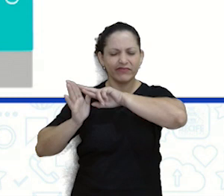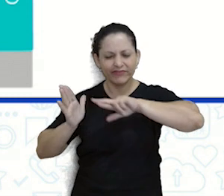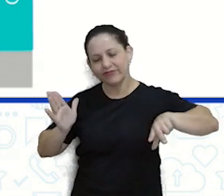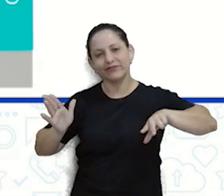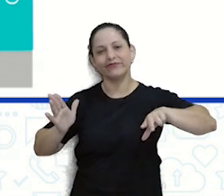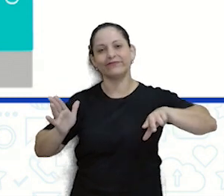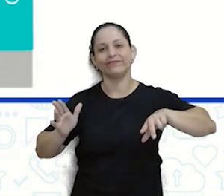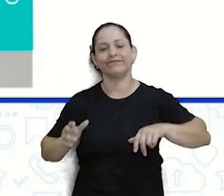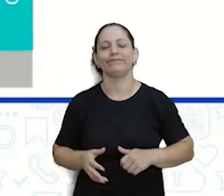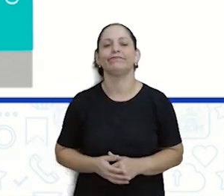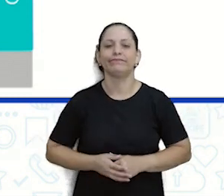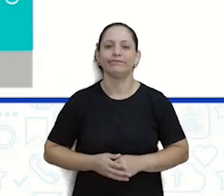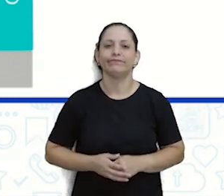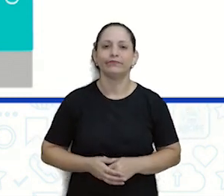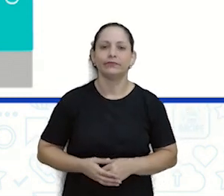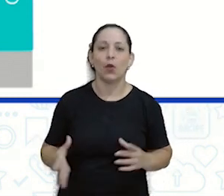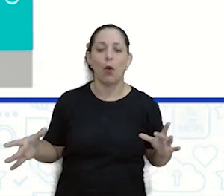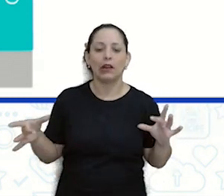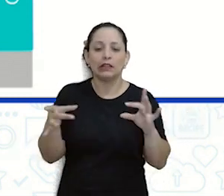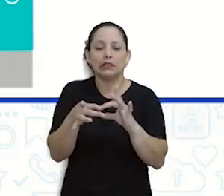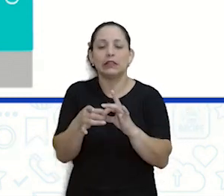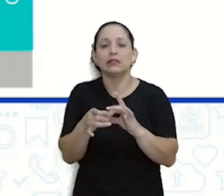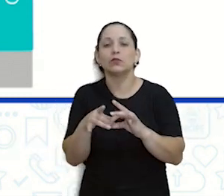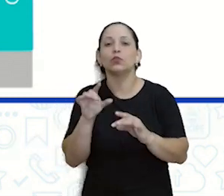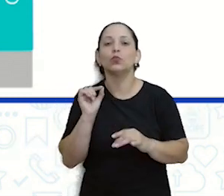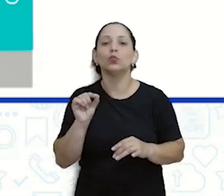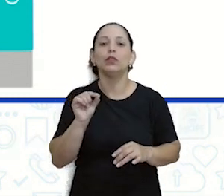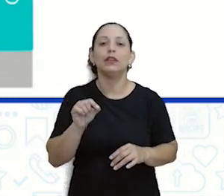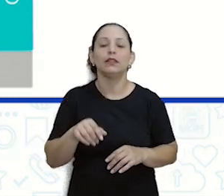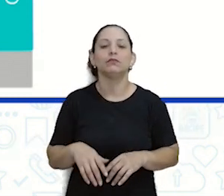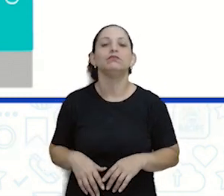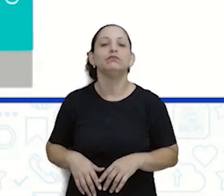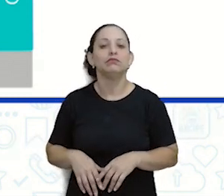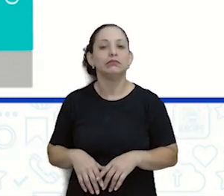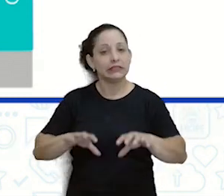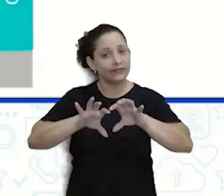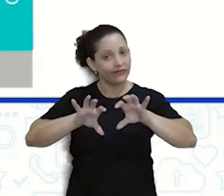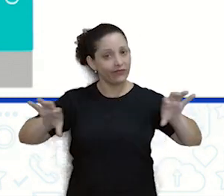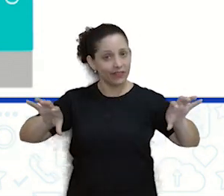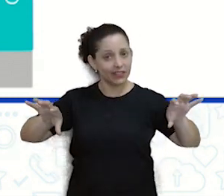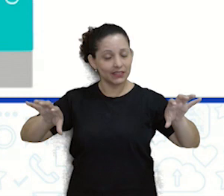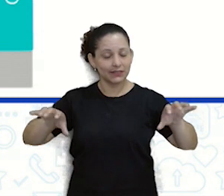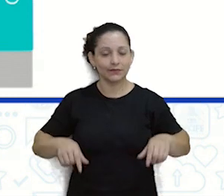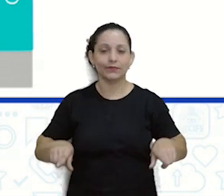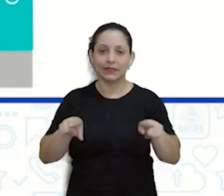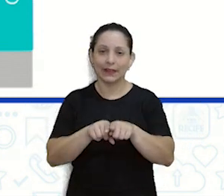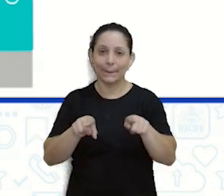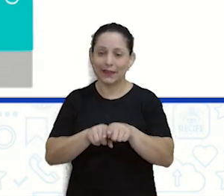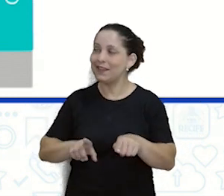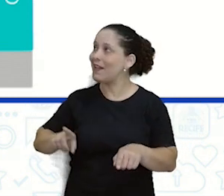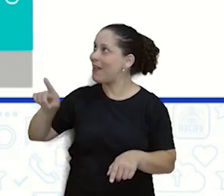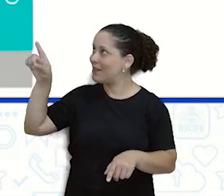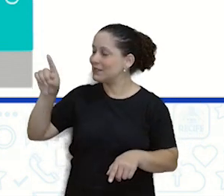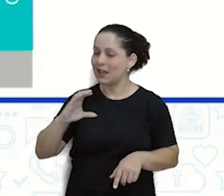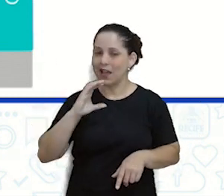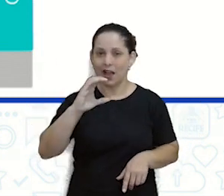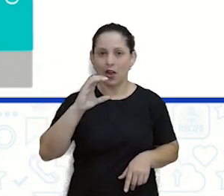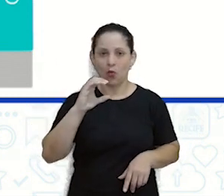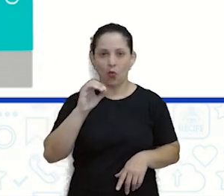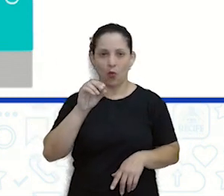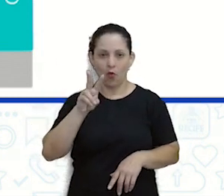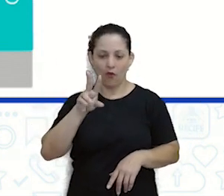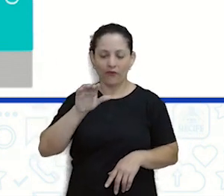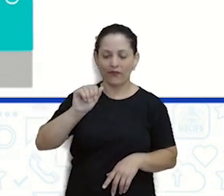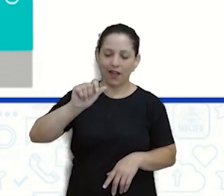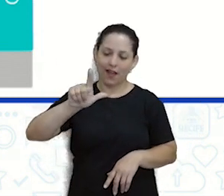certo? Então, ligação iônica, metais e ametais. Ligação covalente entre não metais, tá